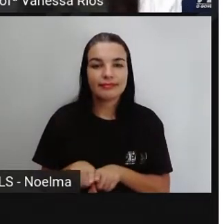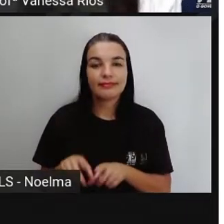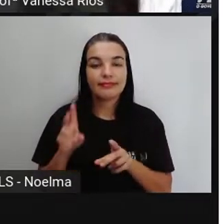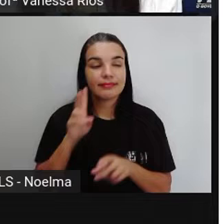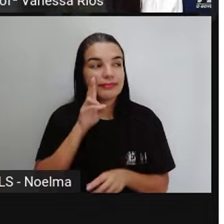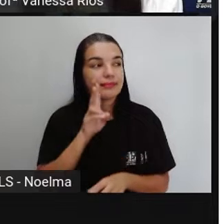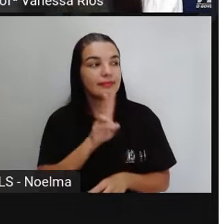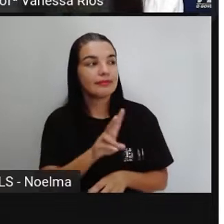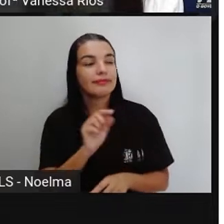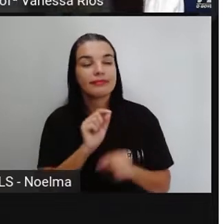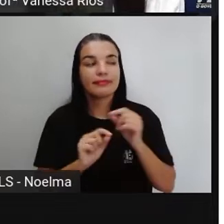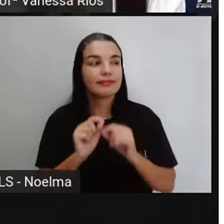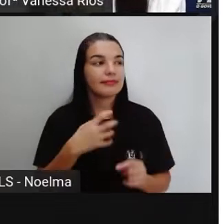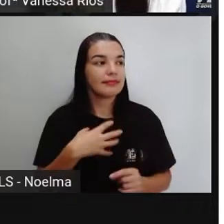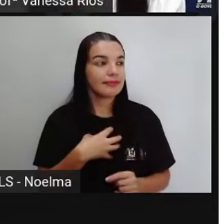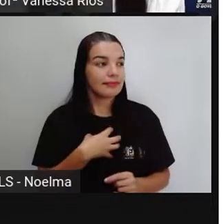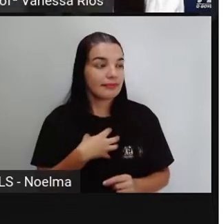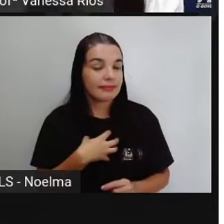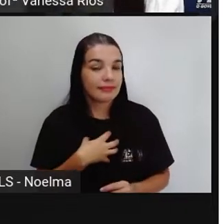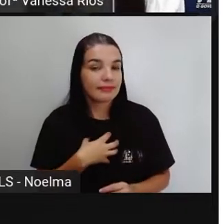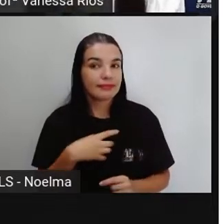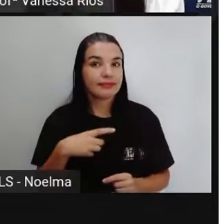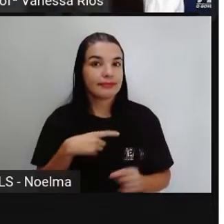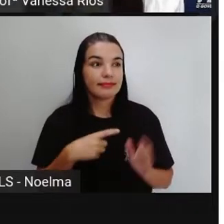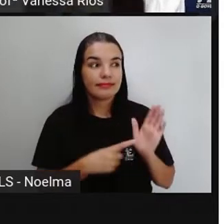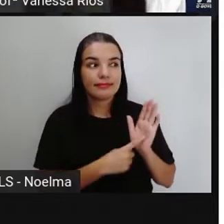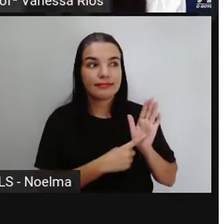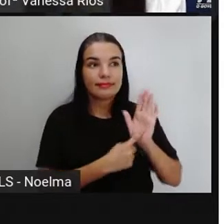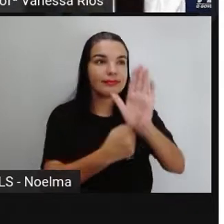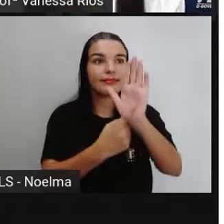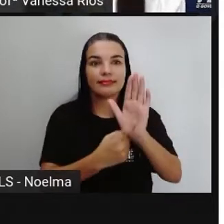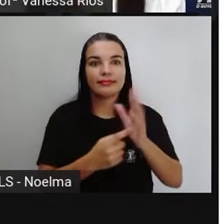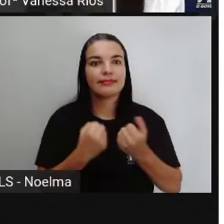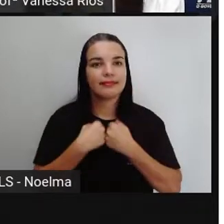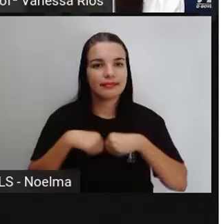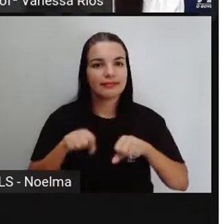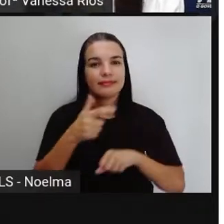tem um destaque muito grande em outras manifestações também.